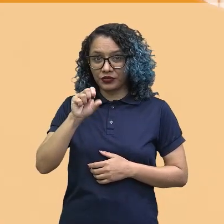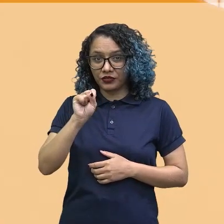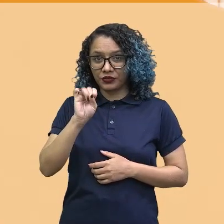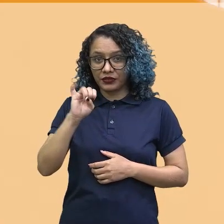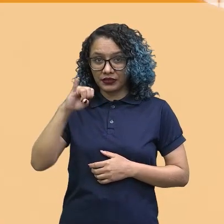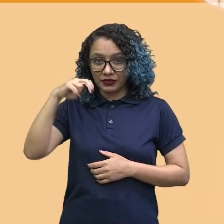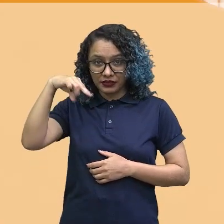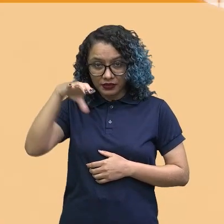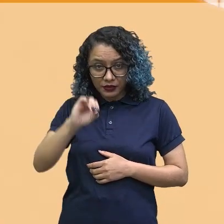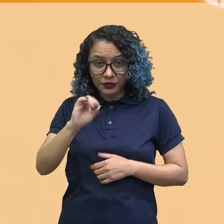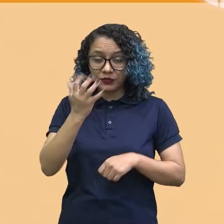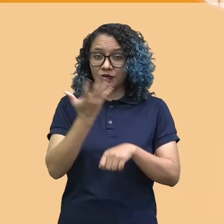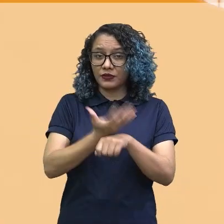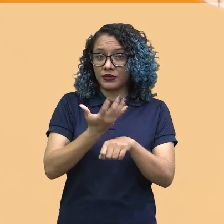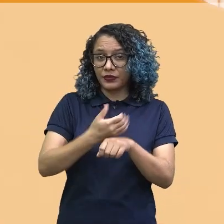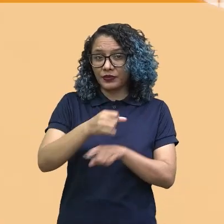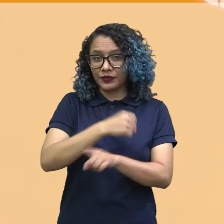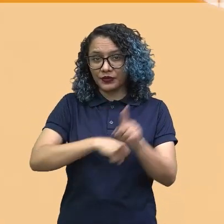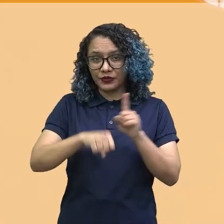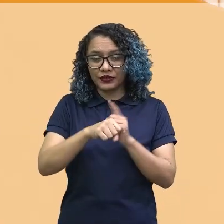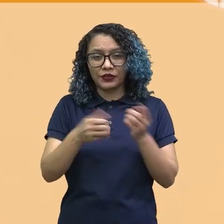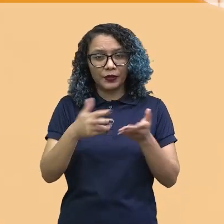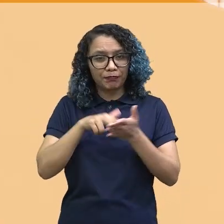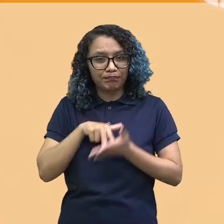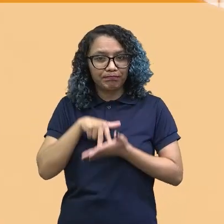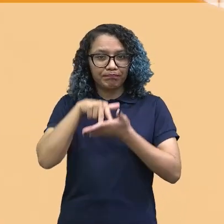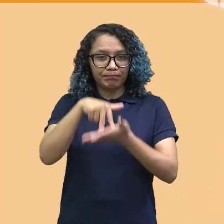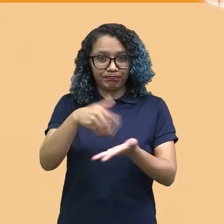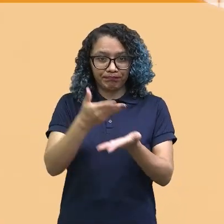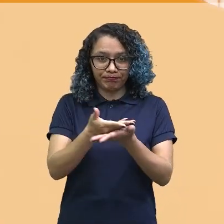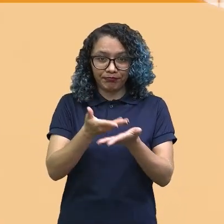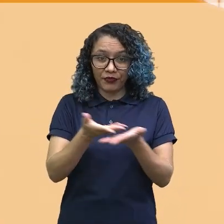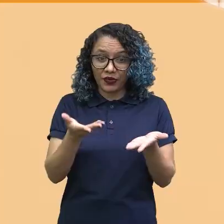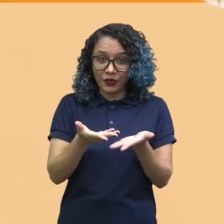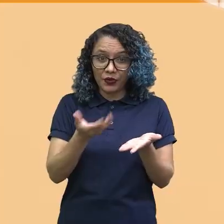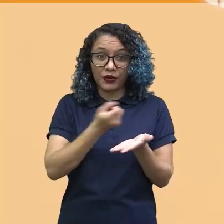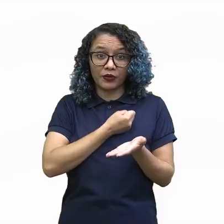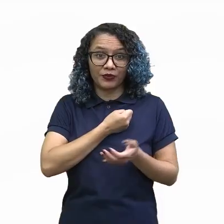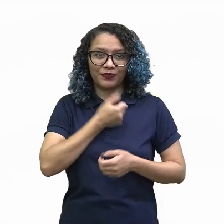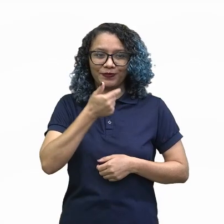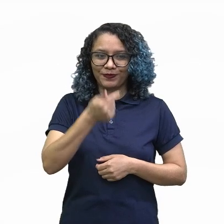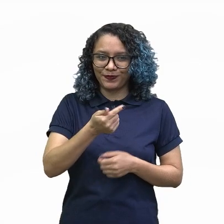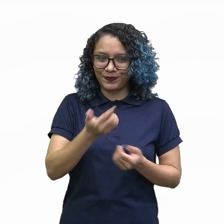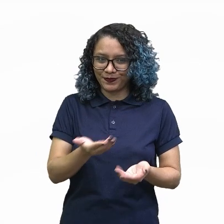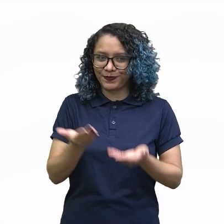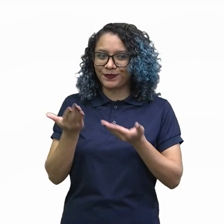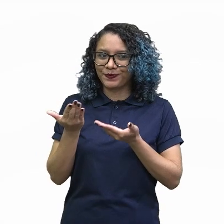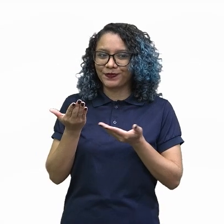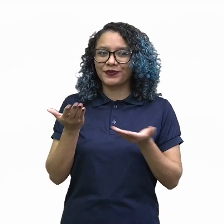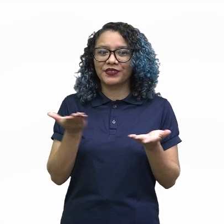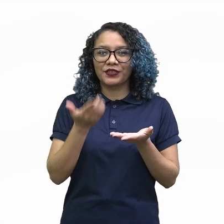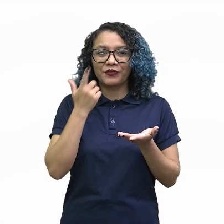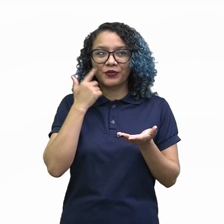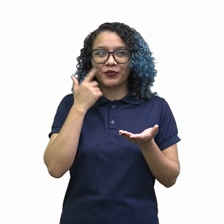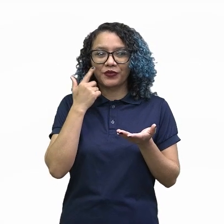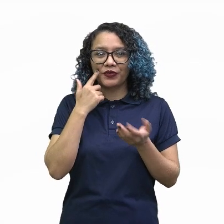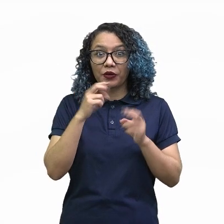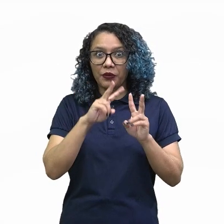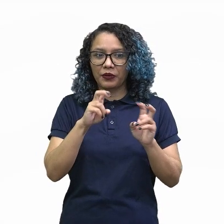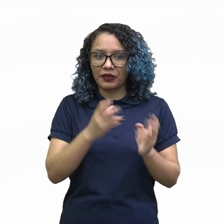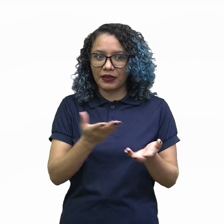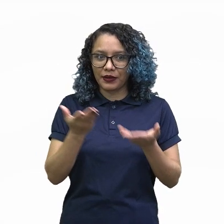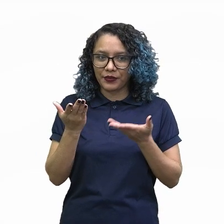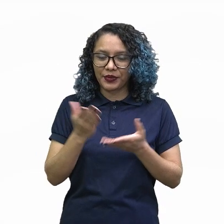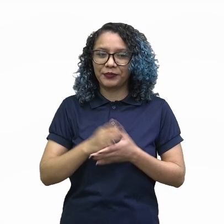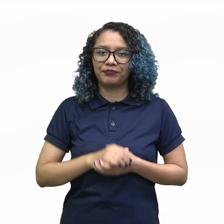Malagueta, do componente Sociologia, e vou estar com vocês nesta aula de número 7. Vamos então ver o objeto de conhecimento